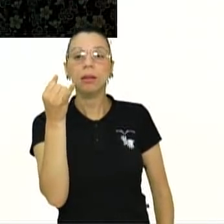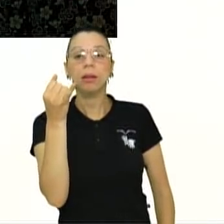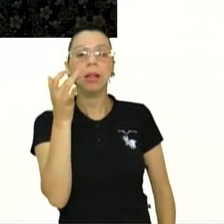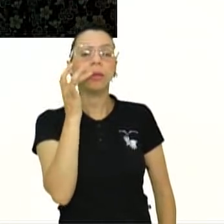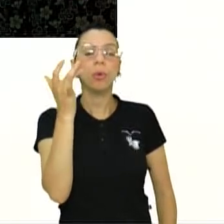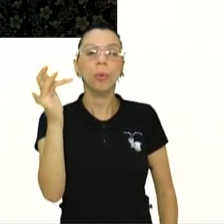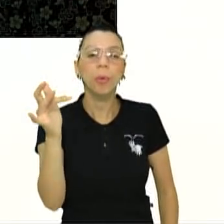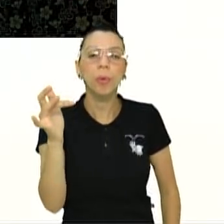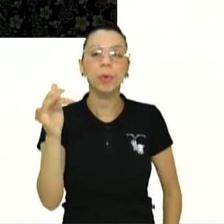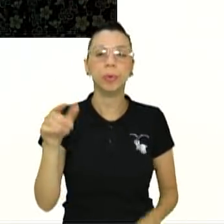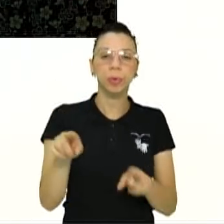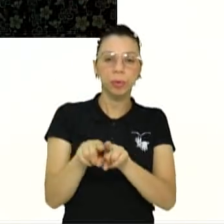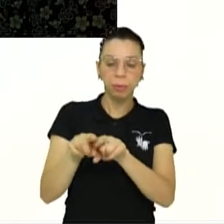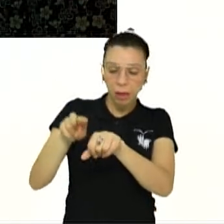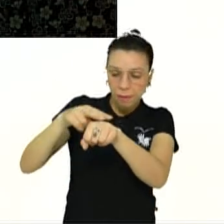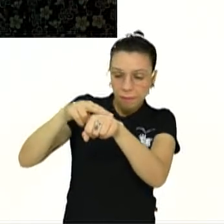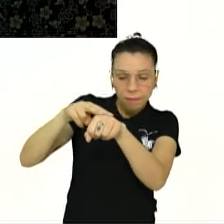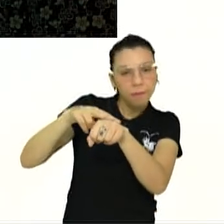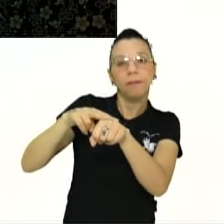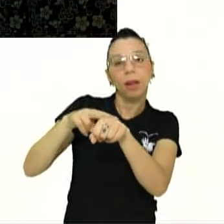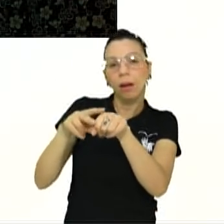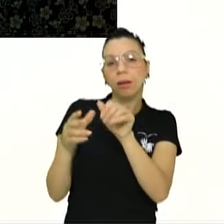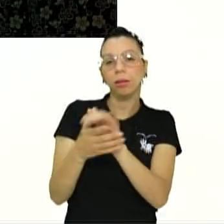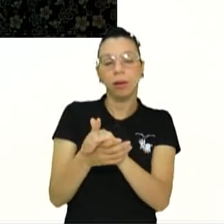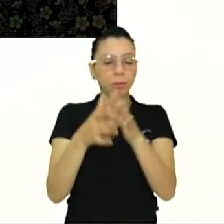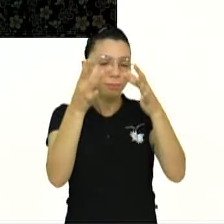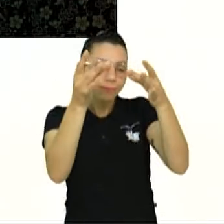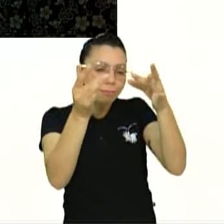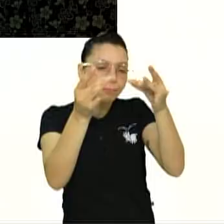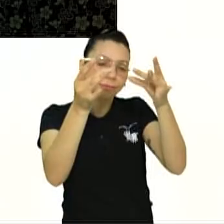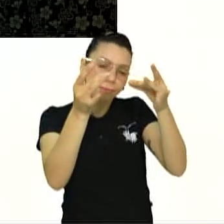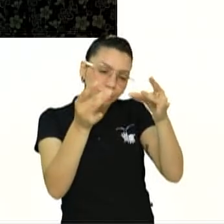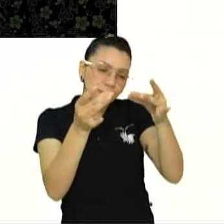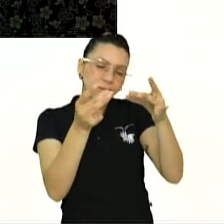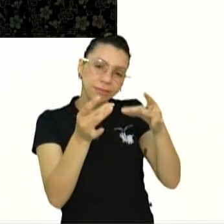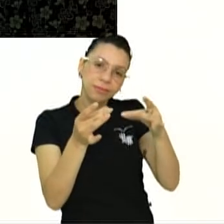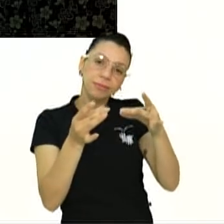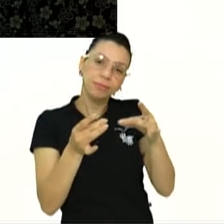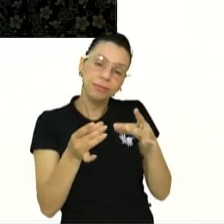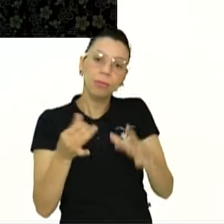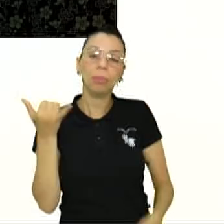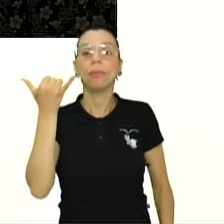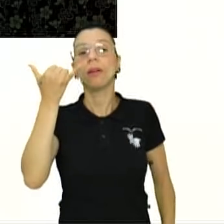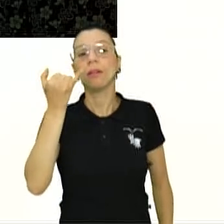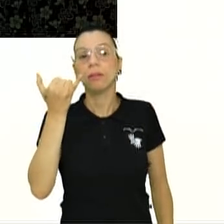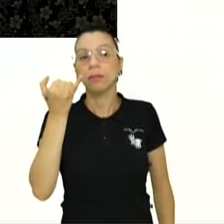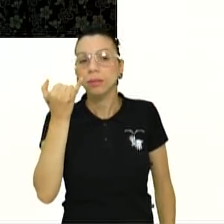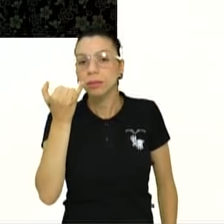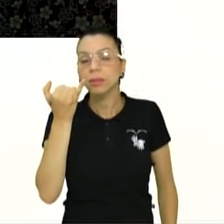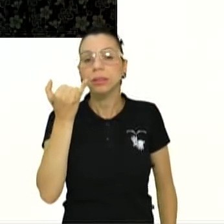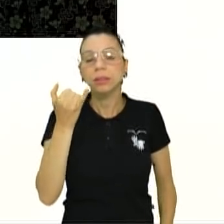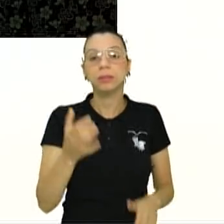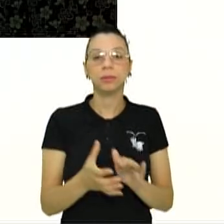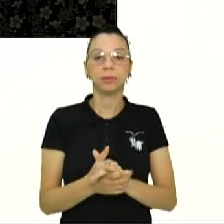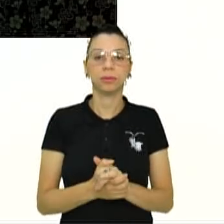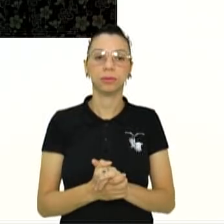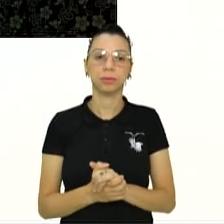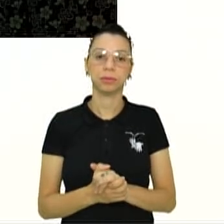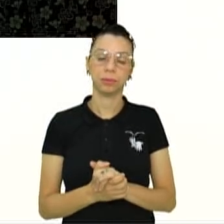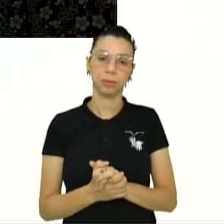feito à mão, detalhe por detalhe dessa caneta tinteiro, ela é